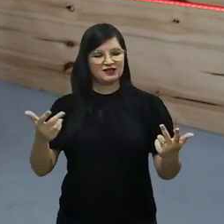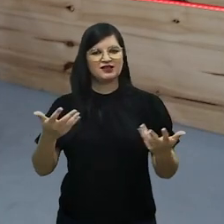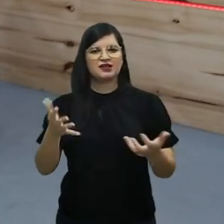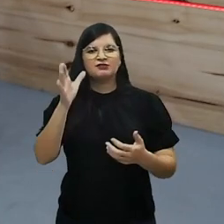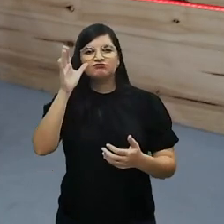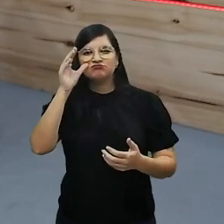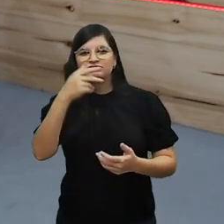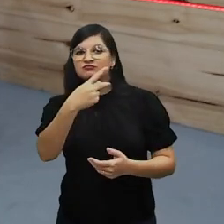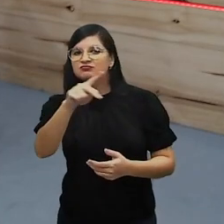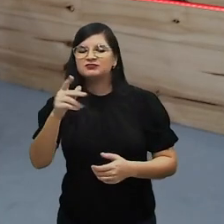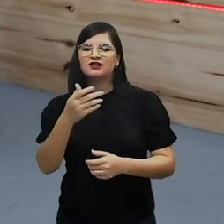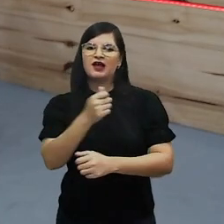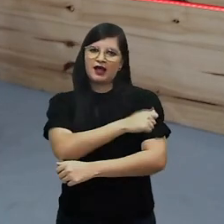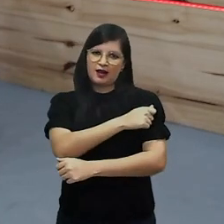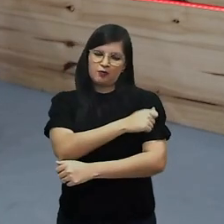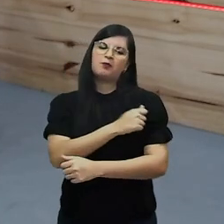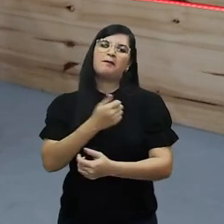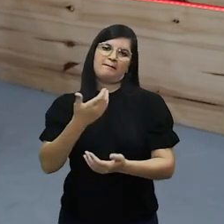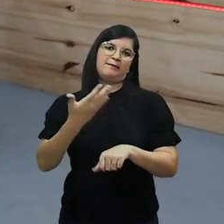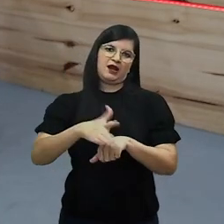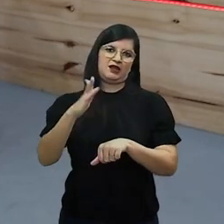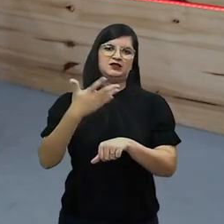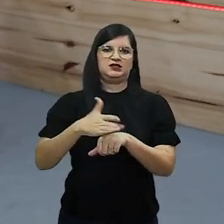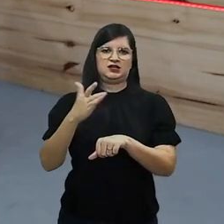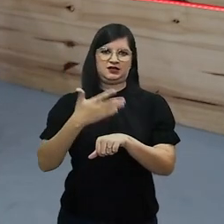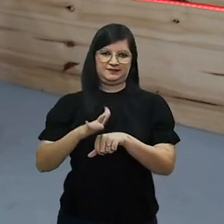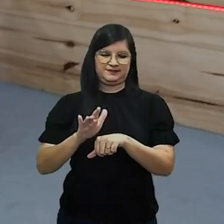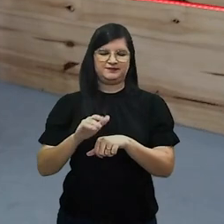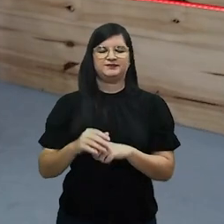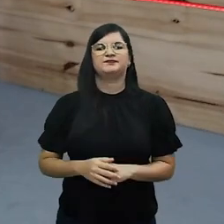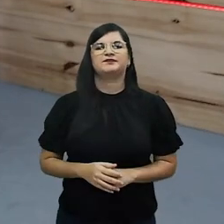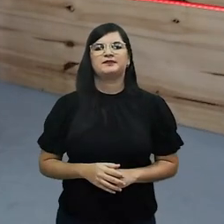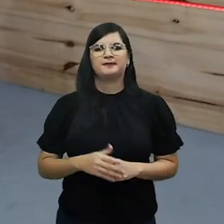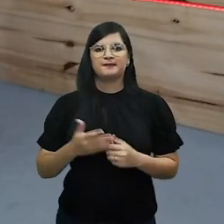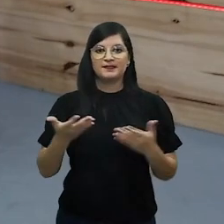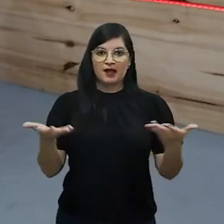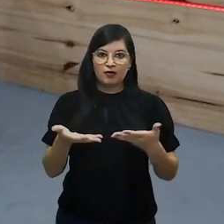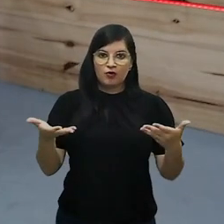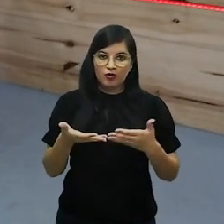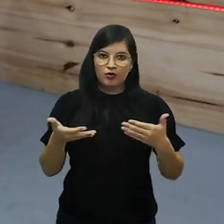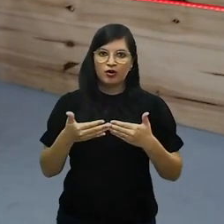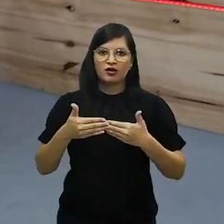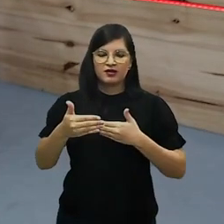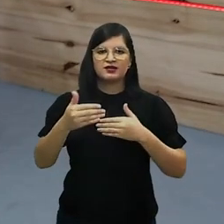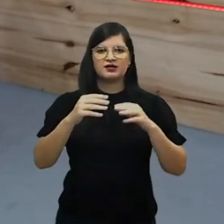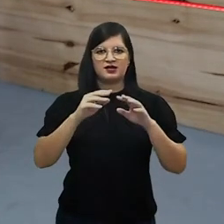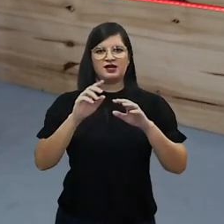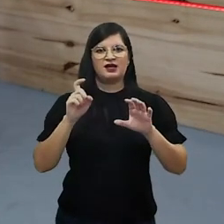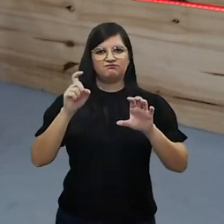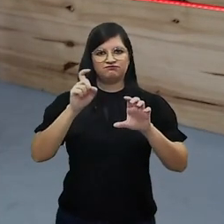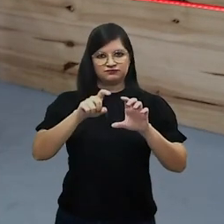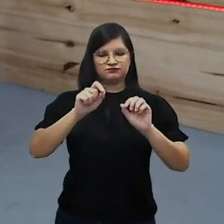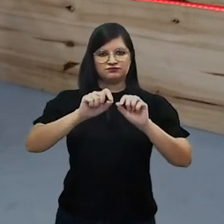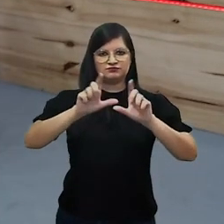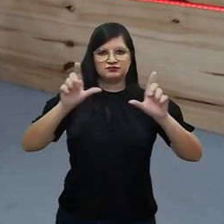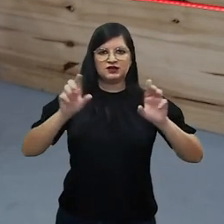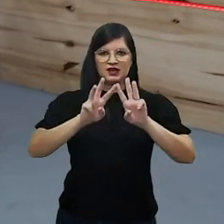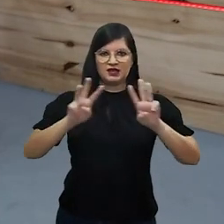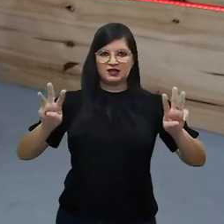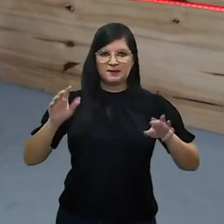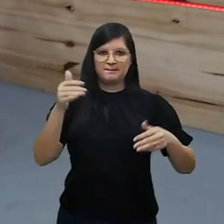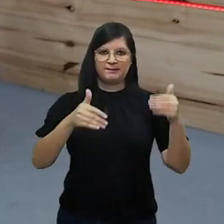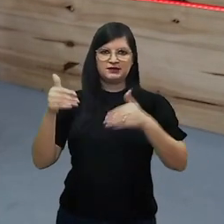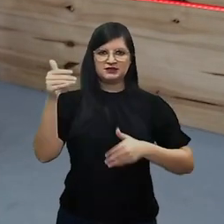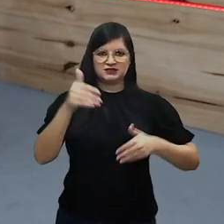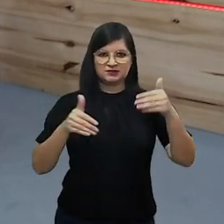você, estudante, colocar isso em prática, tá certo? Então, a partir de agora, acessa aí, tá, o link de frequência